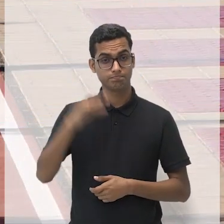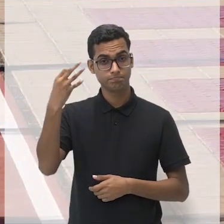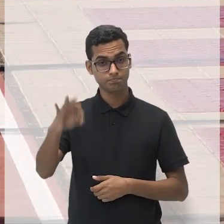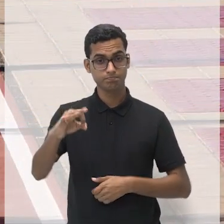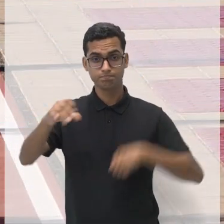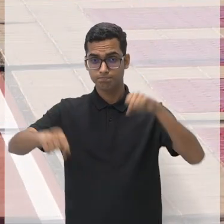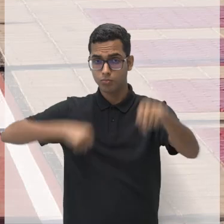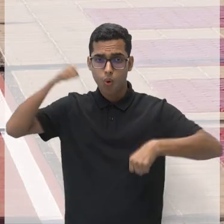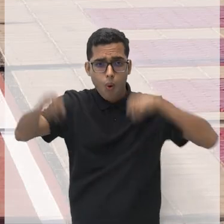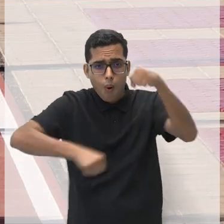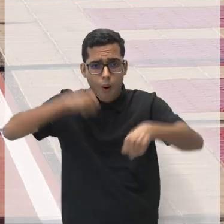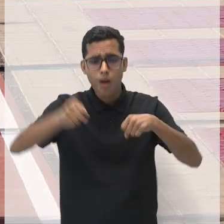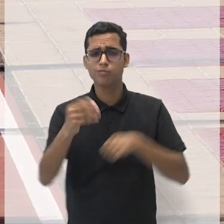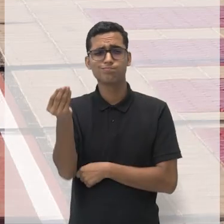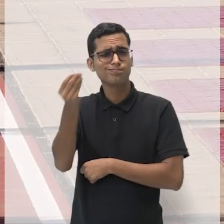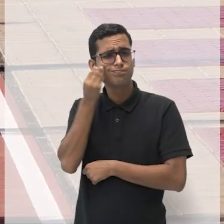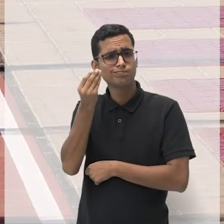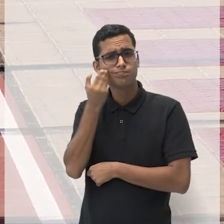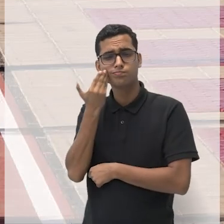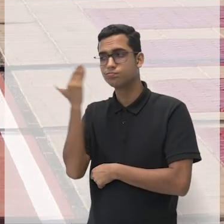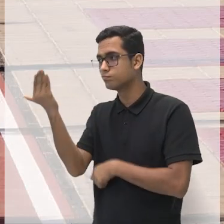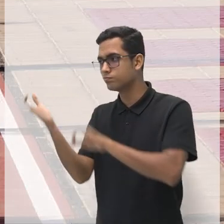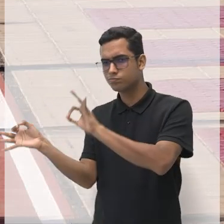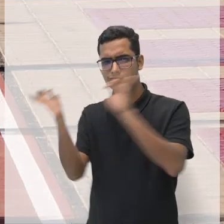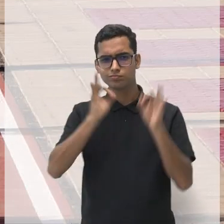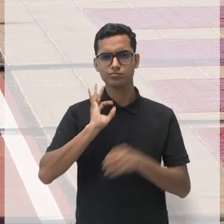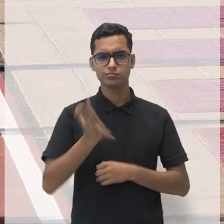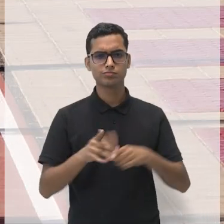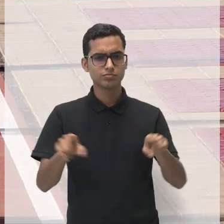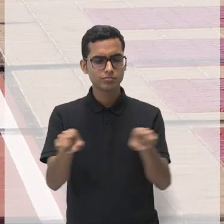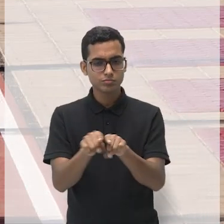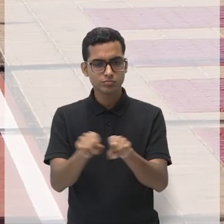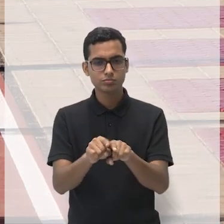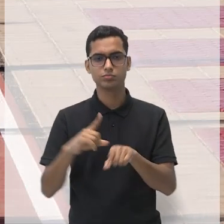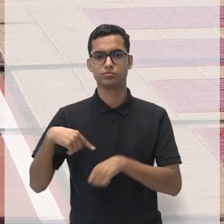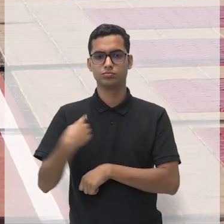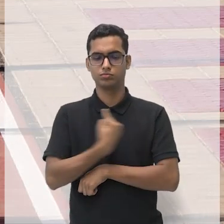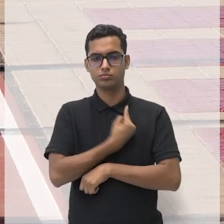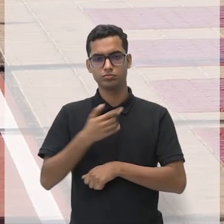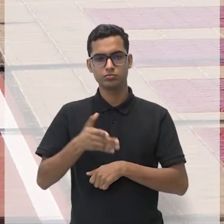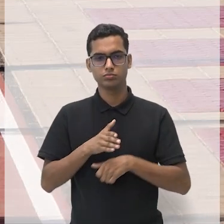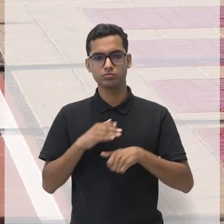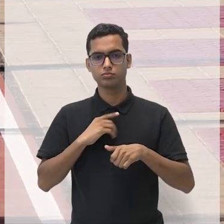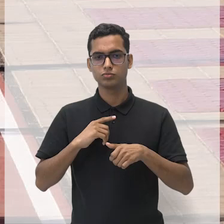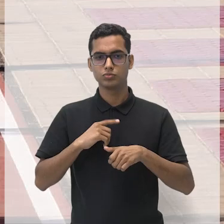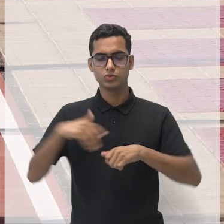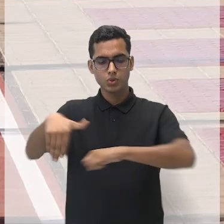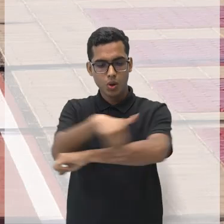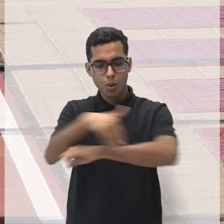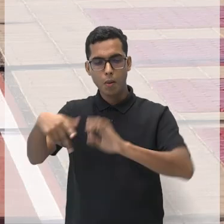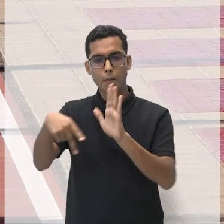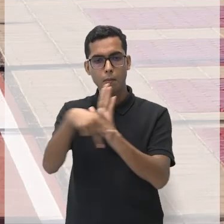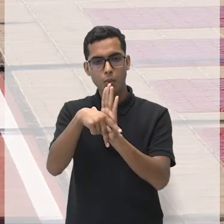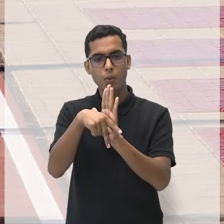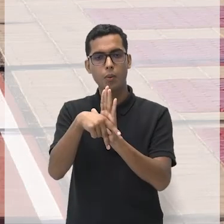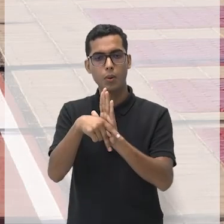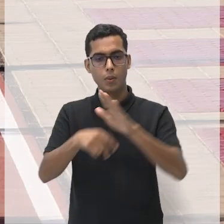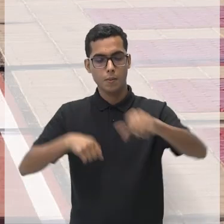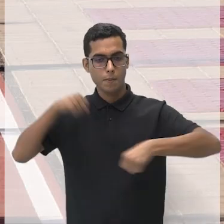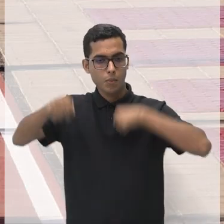Muito bem, então já observem aqui a gente na ciclovia, que é o